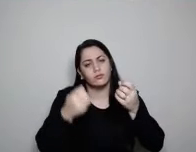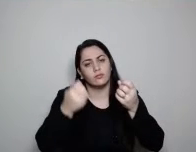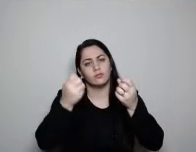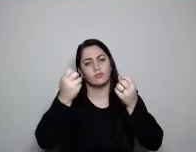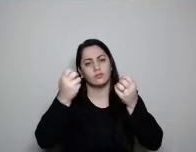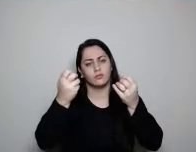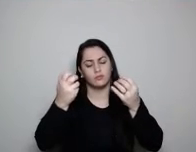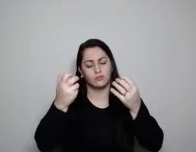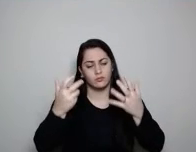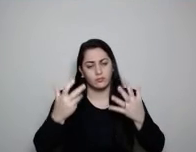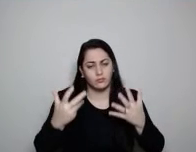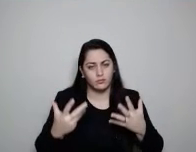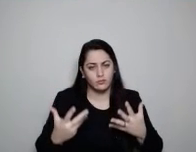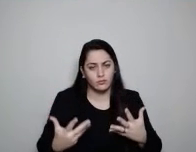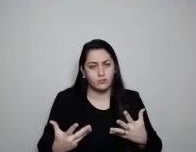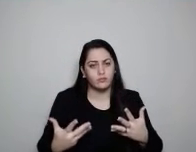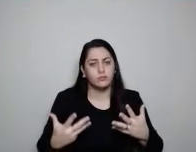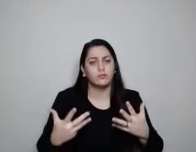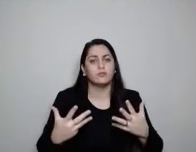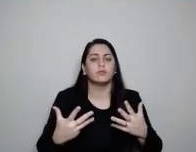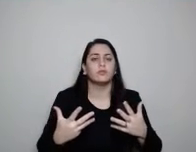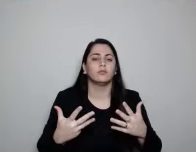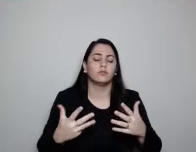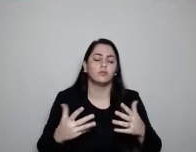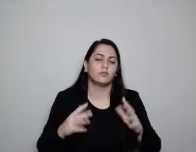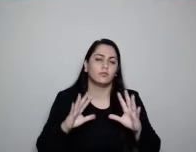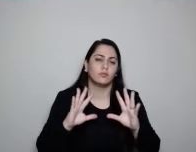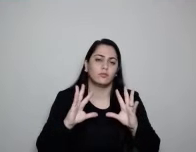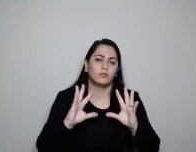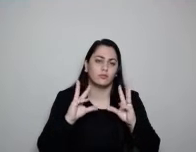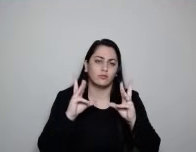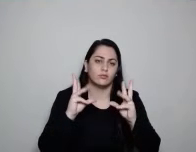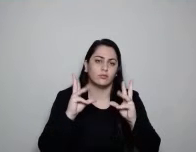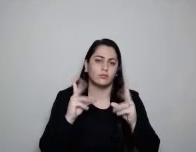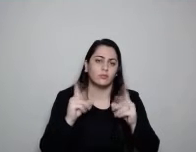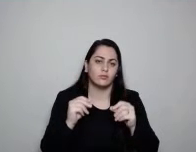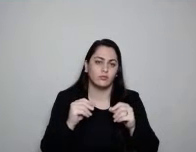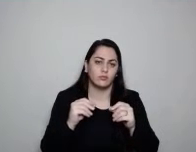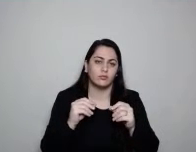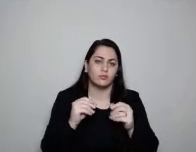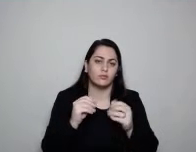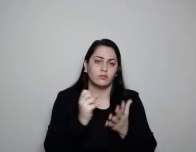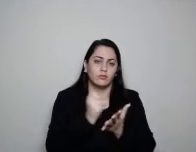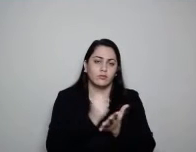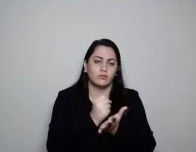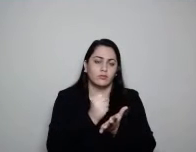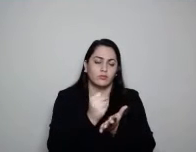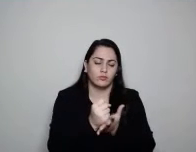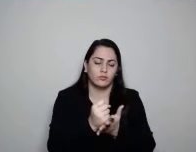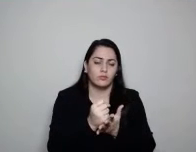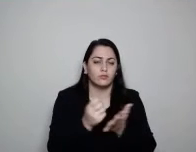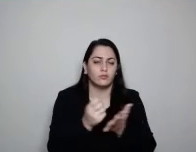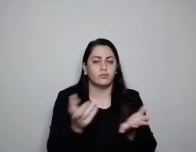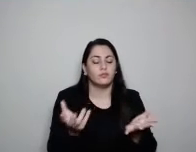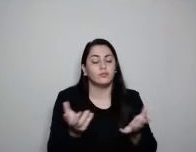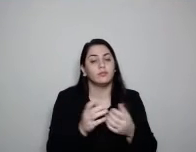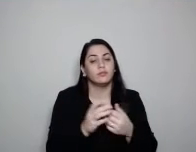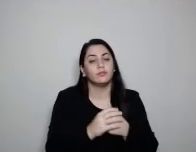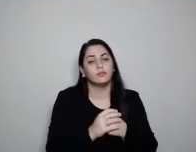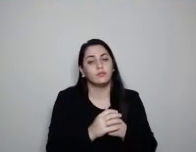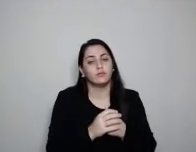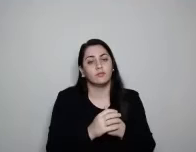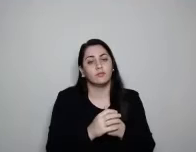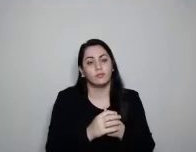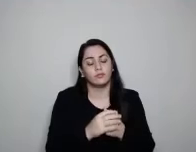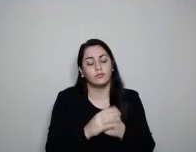alegações. No caso dos autos, o autor Aldo, ele teve esclarecido todos os